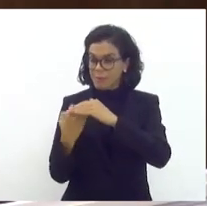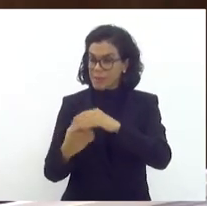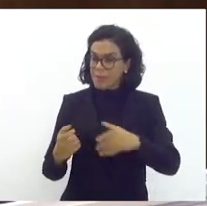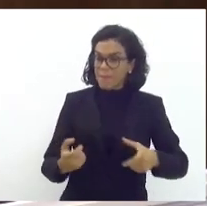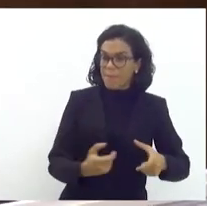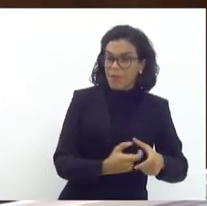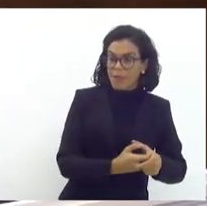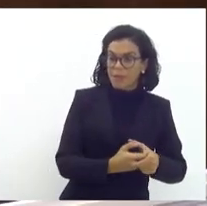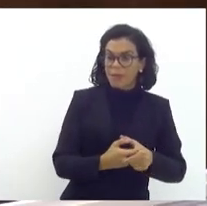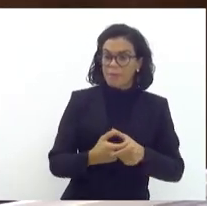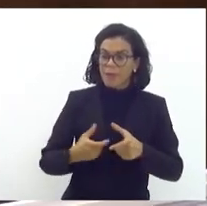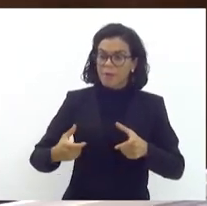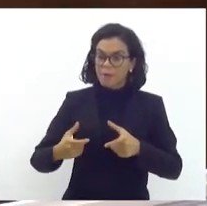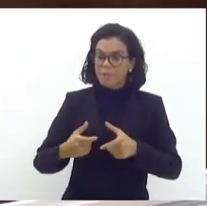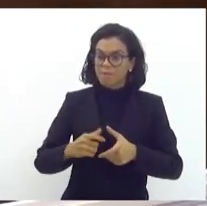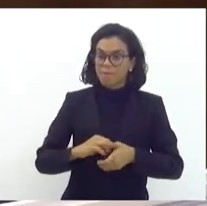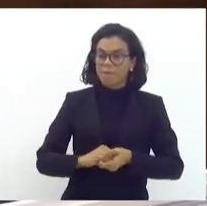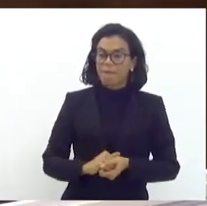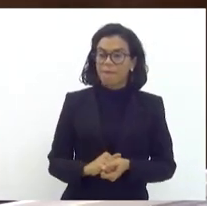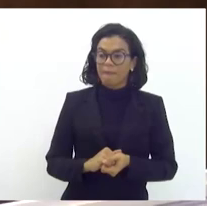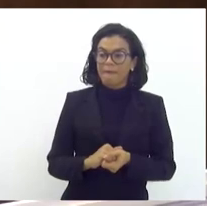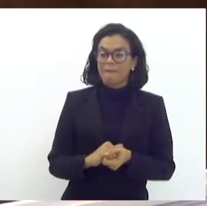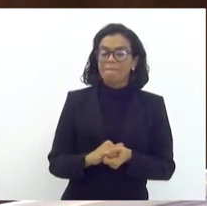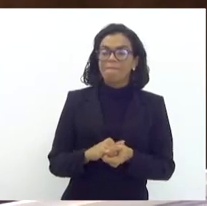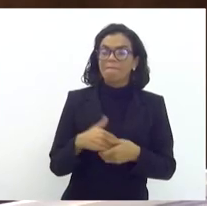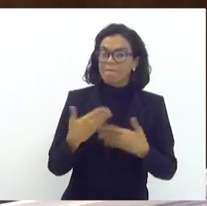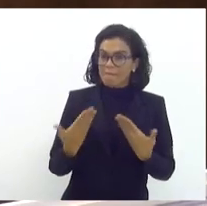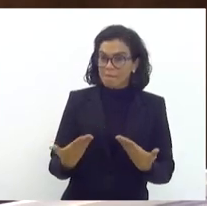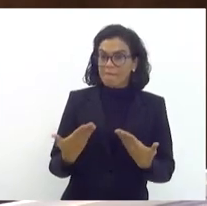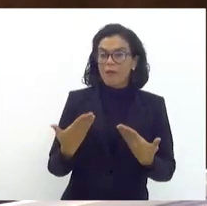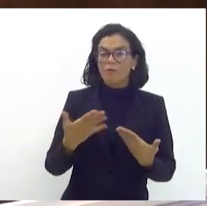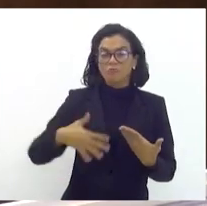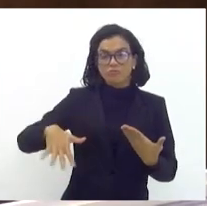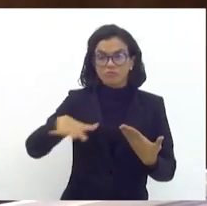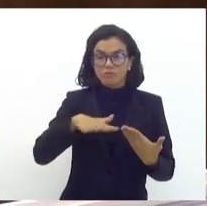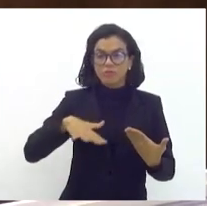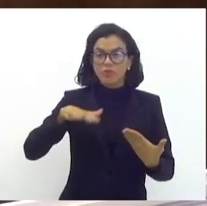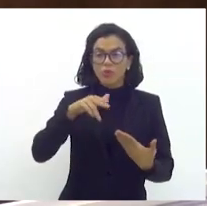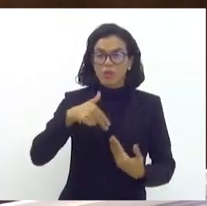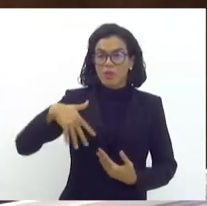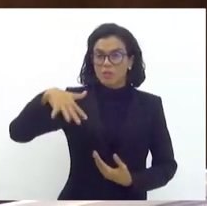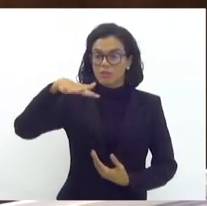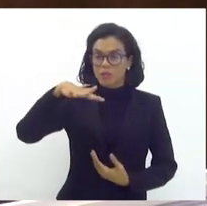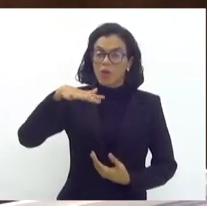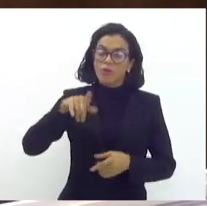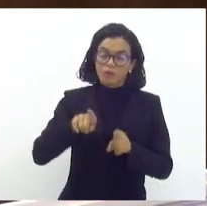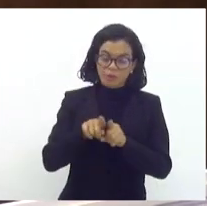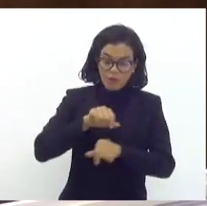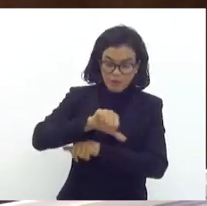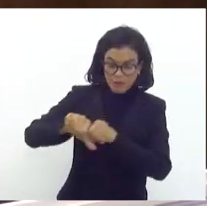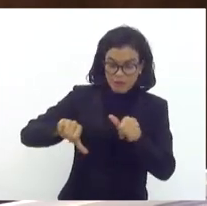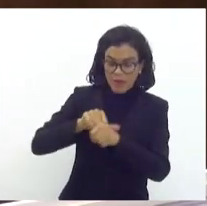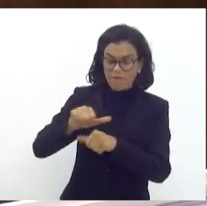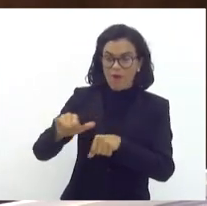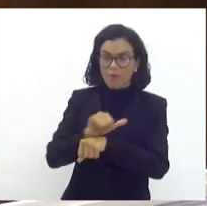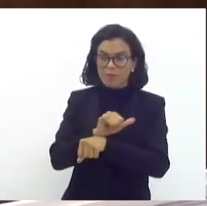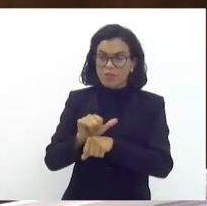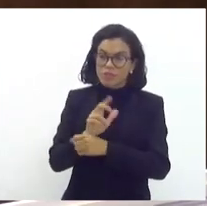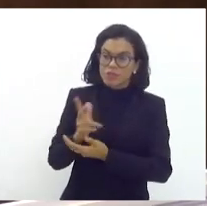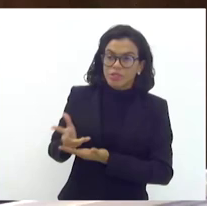simplificação como ficará o Simples Nacional pouco se fala sobre o Simples Nacional os seus reflexos da reforma tributária acontecendo as pequenas